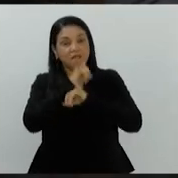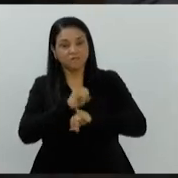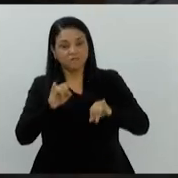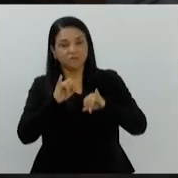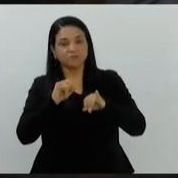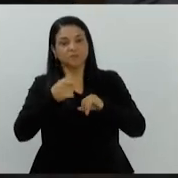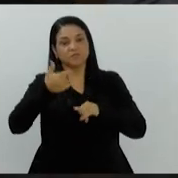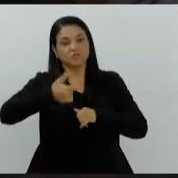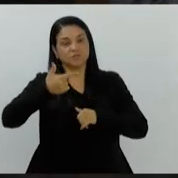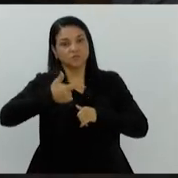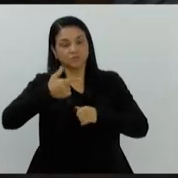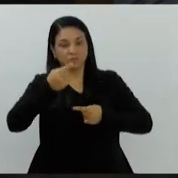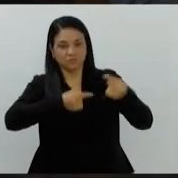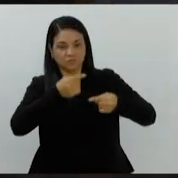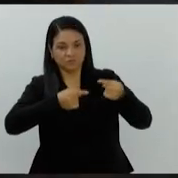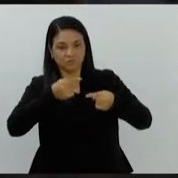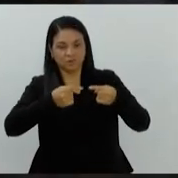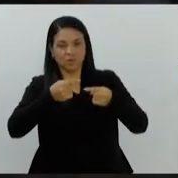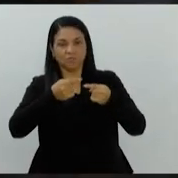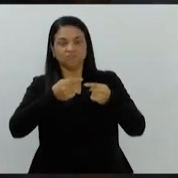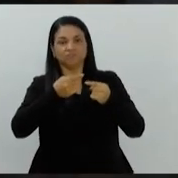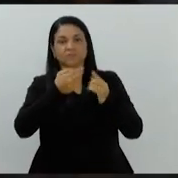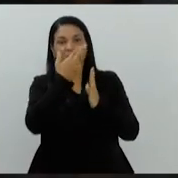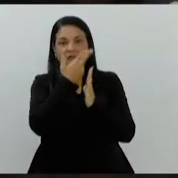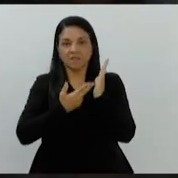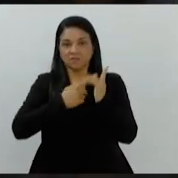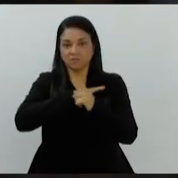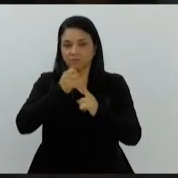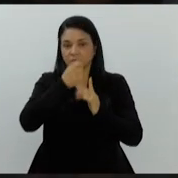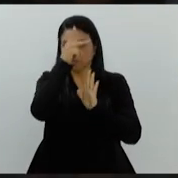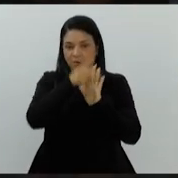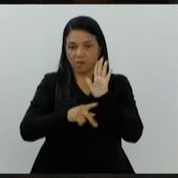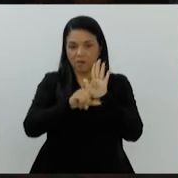Anuncio, em segunda discussão, redação do vencido,